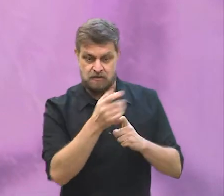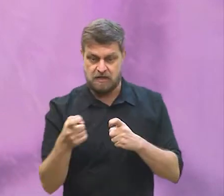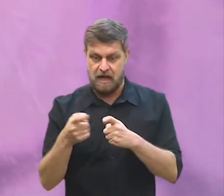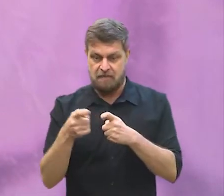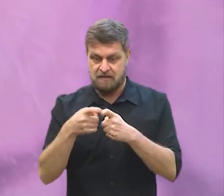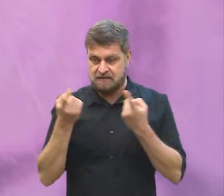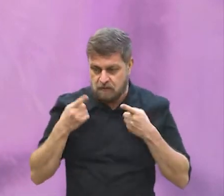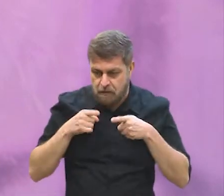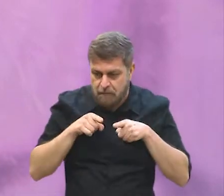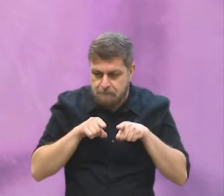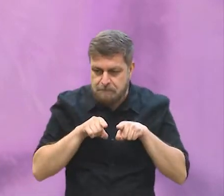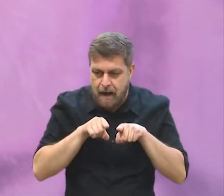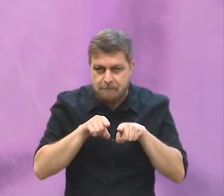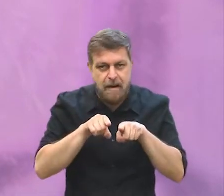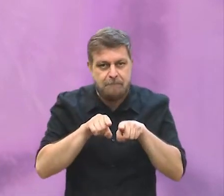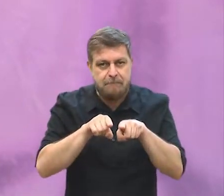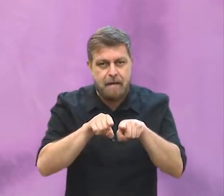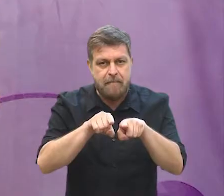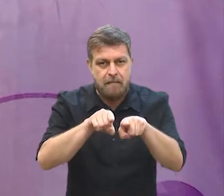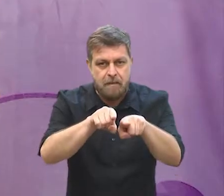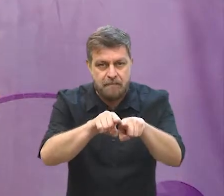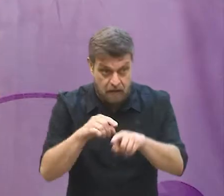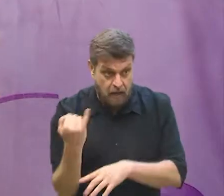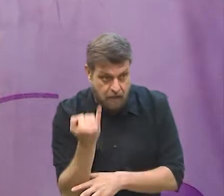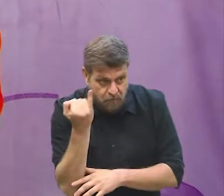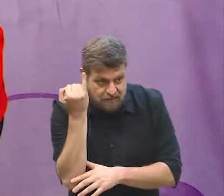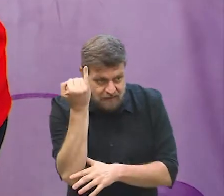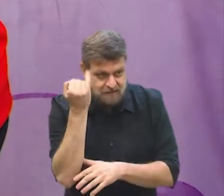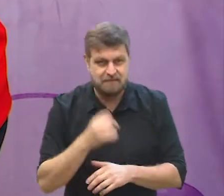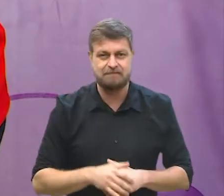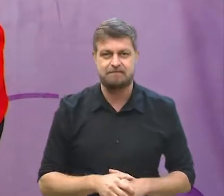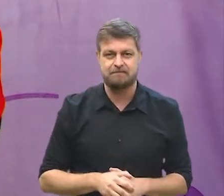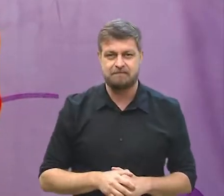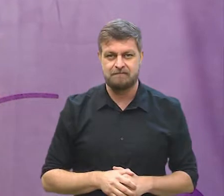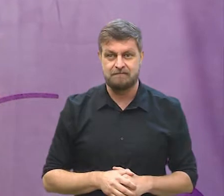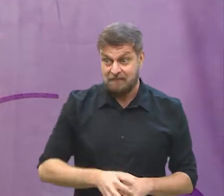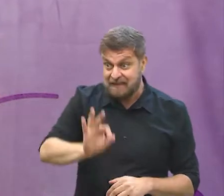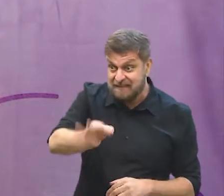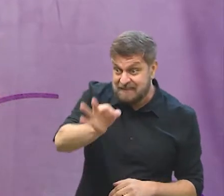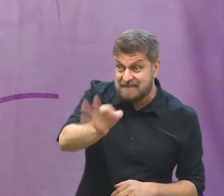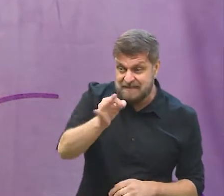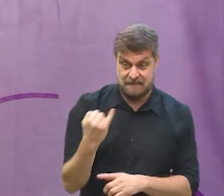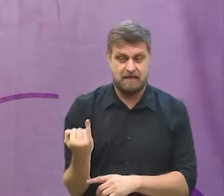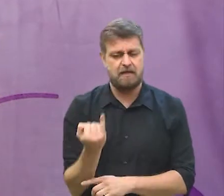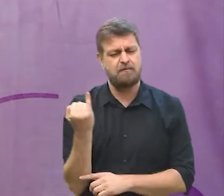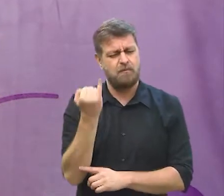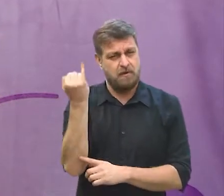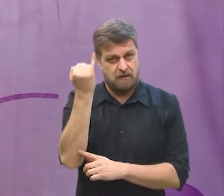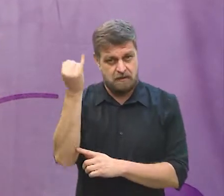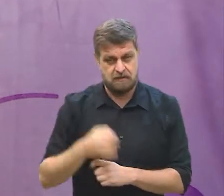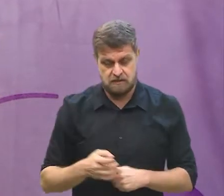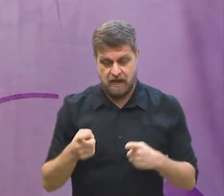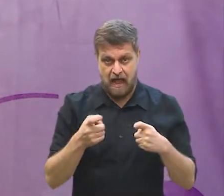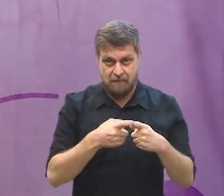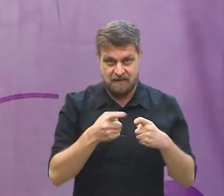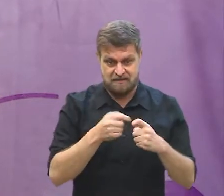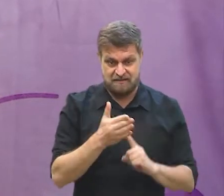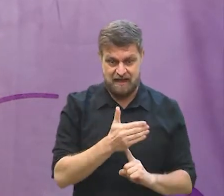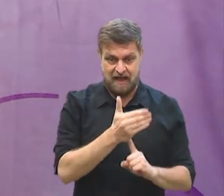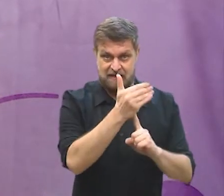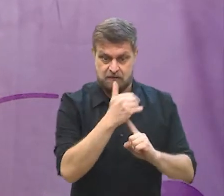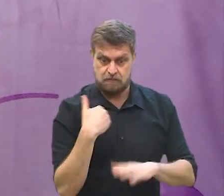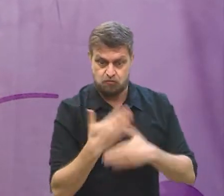estão caminhando juntas lado a lado. Isso é bastante importante? Sim, muito. A tecnologia